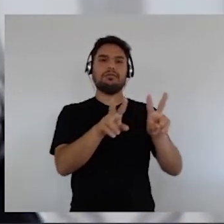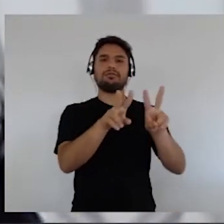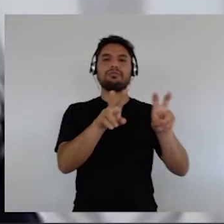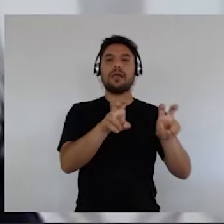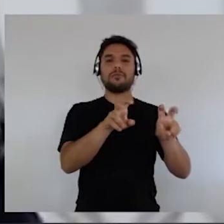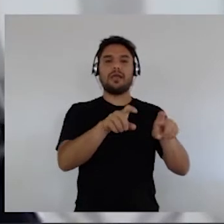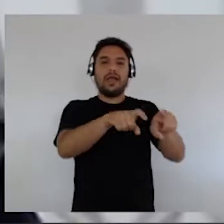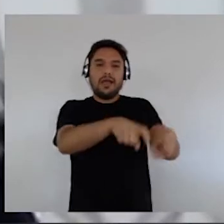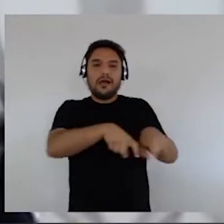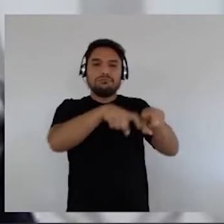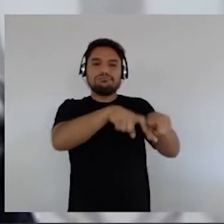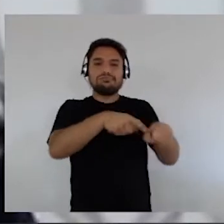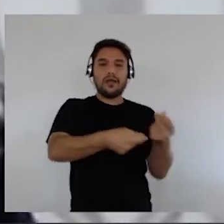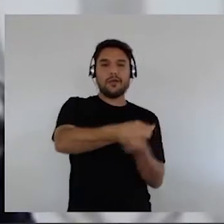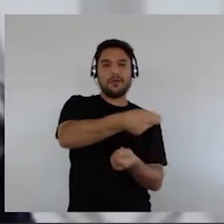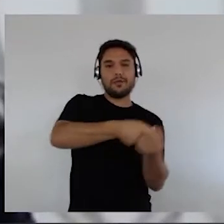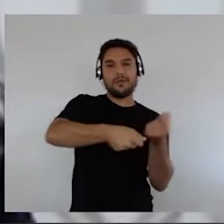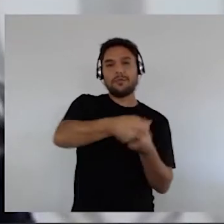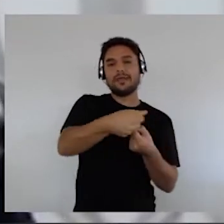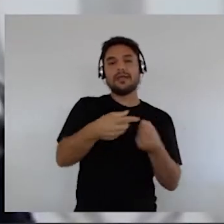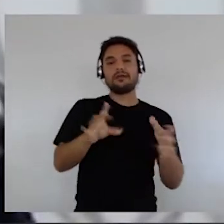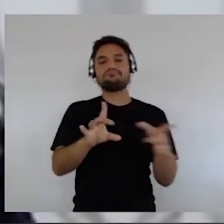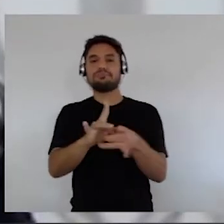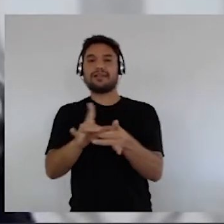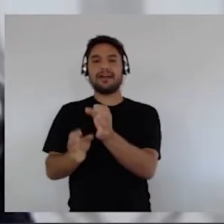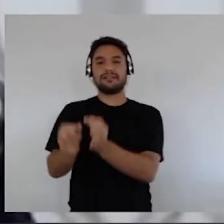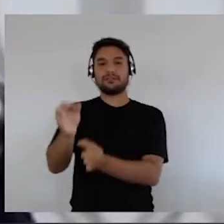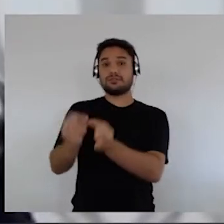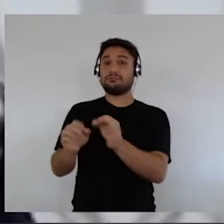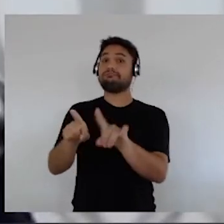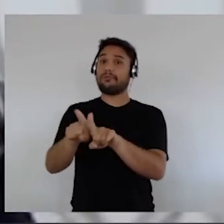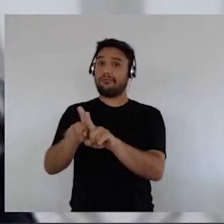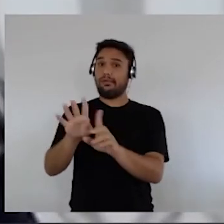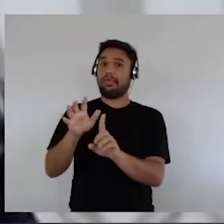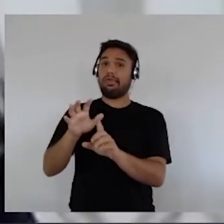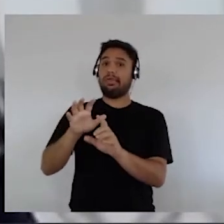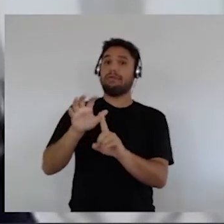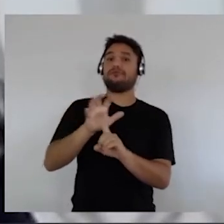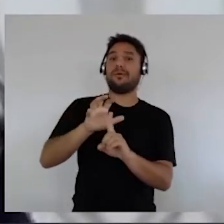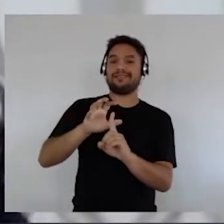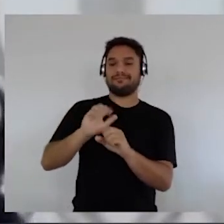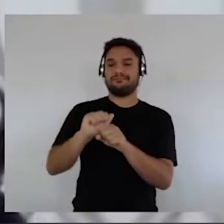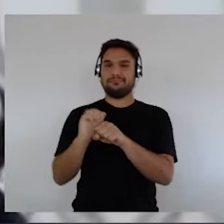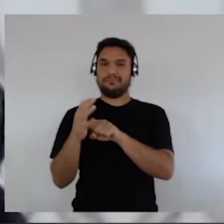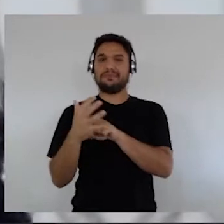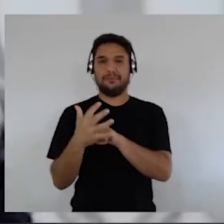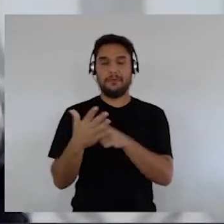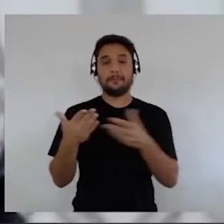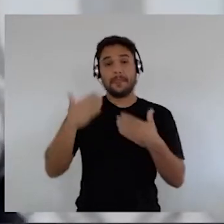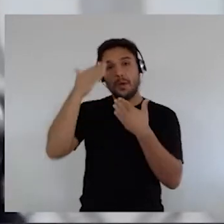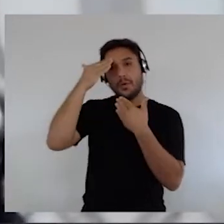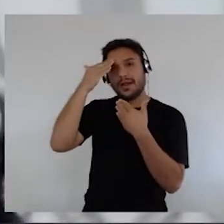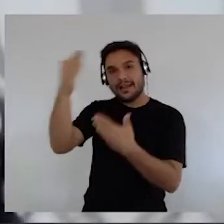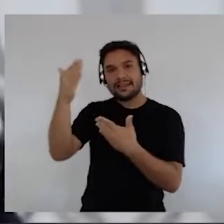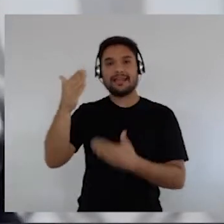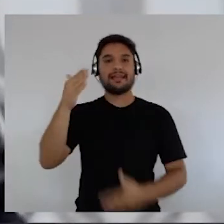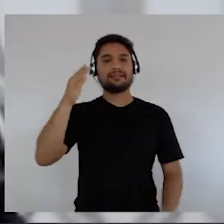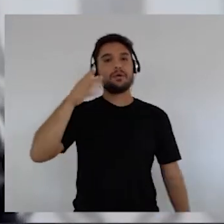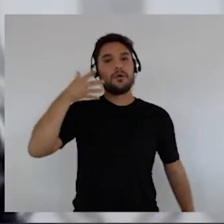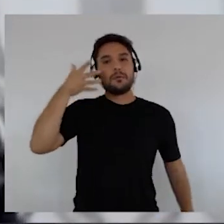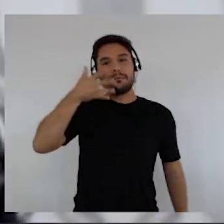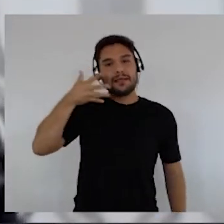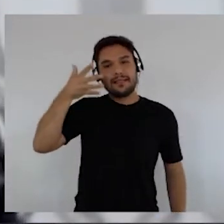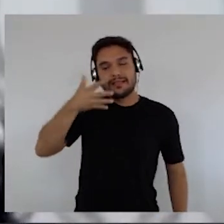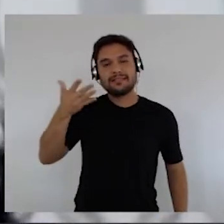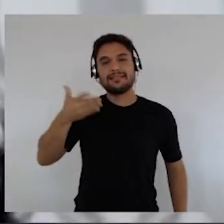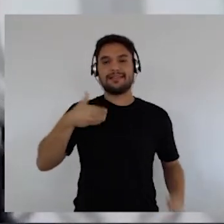o agronegócio, as relações jurídicas e a pandemia. Eu agradeço a disponibilidade dos nossos palestrantes